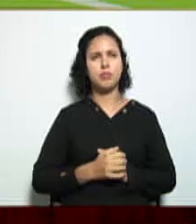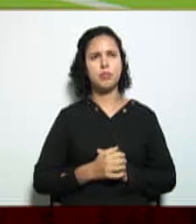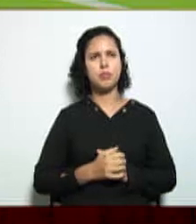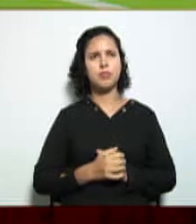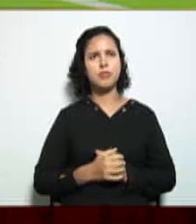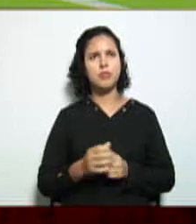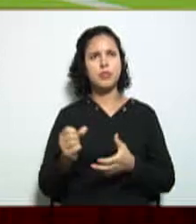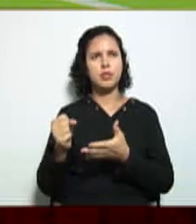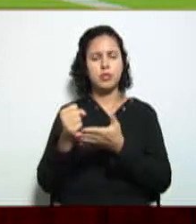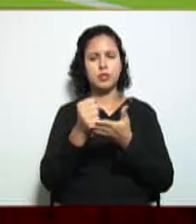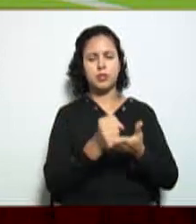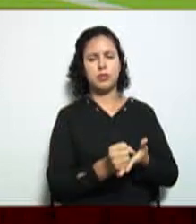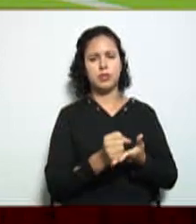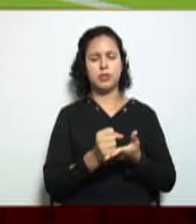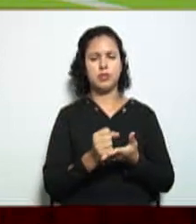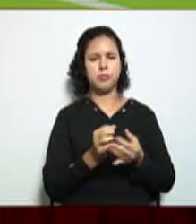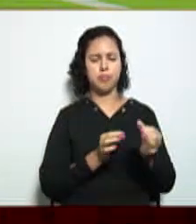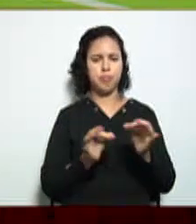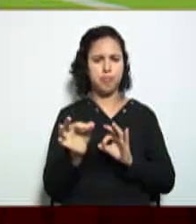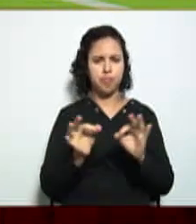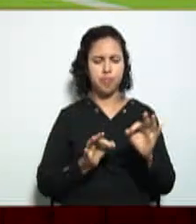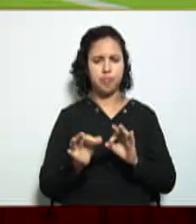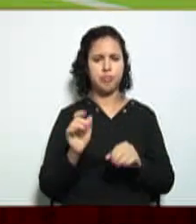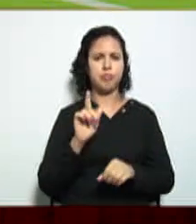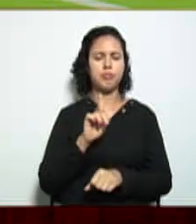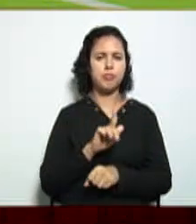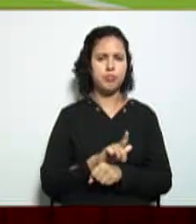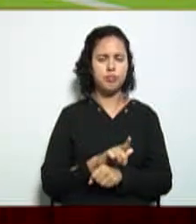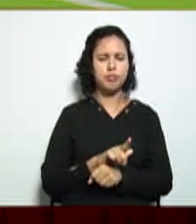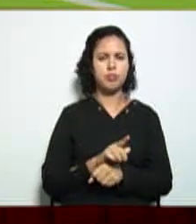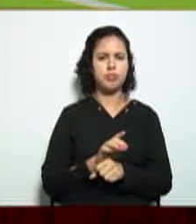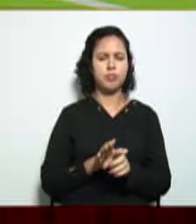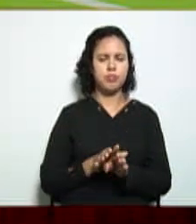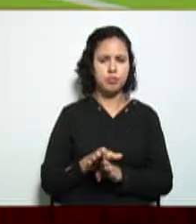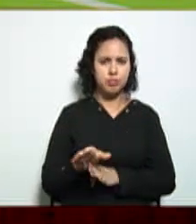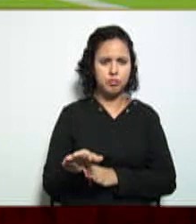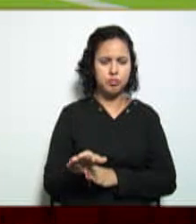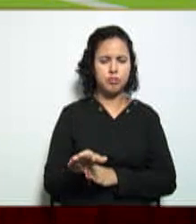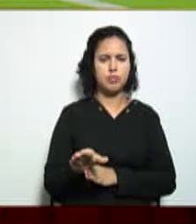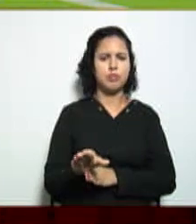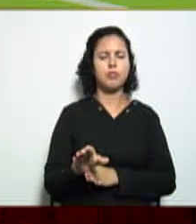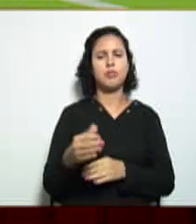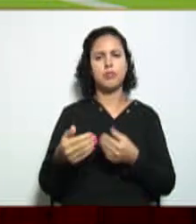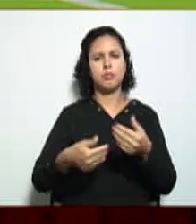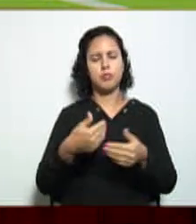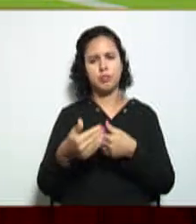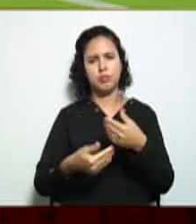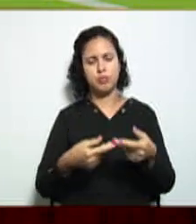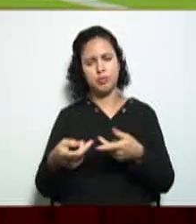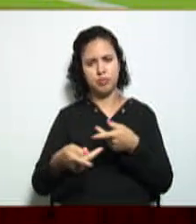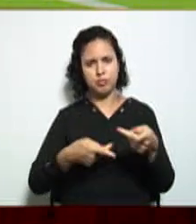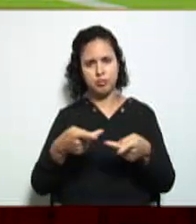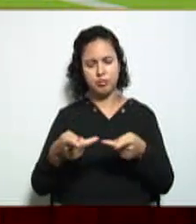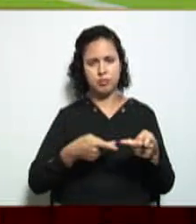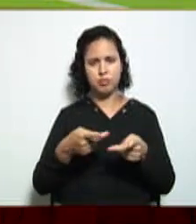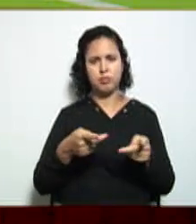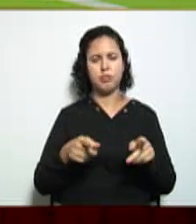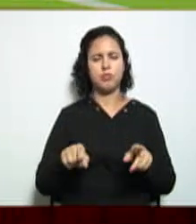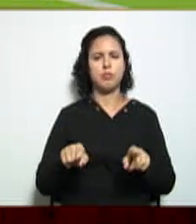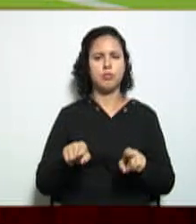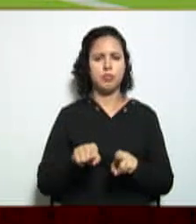Ajuda no planejamento, na execução, na gestão, na orientação e elaboração e desenvolvimento de projetos